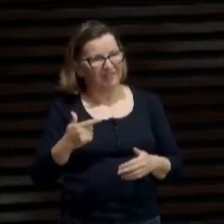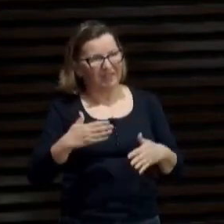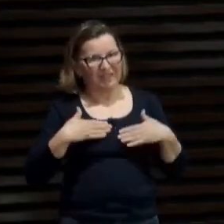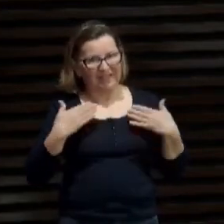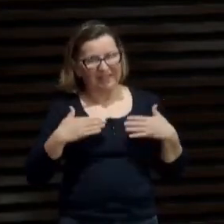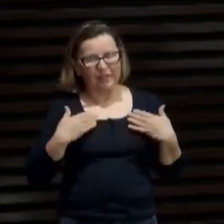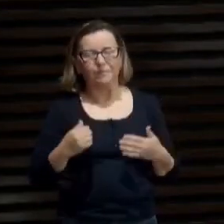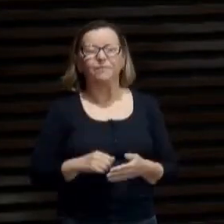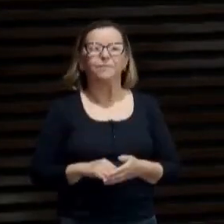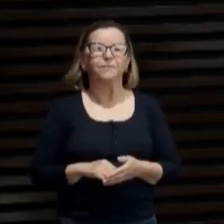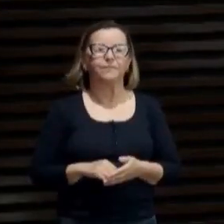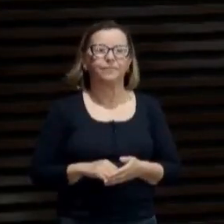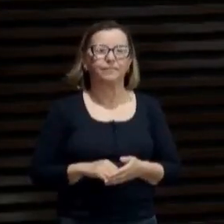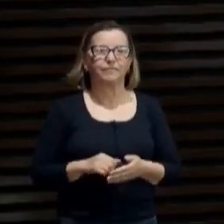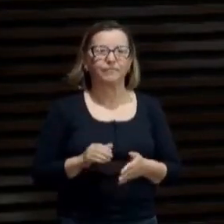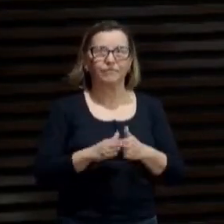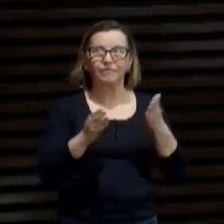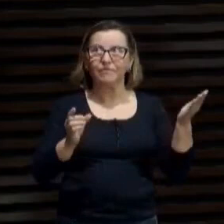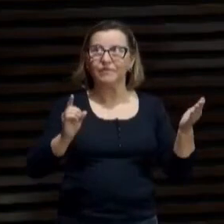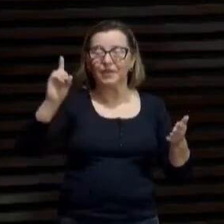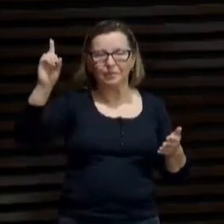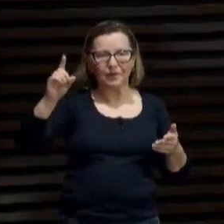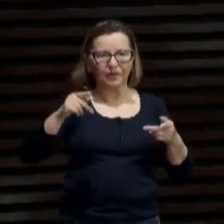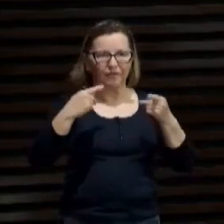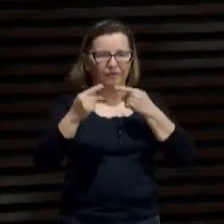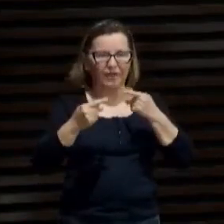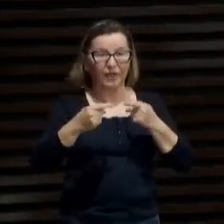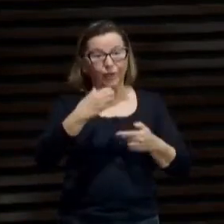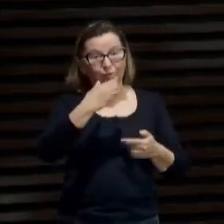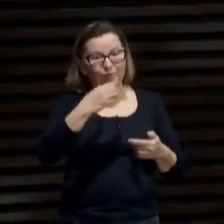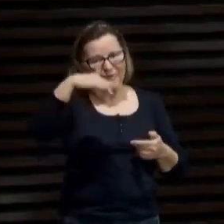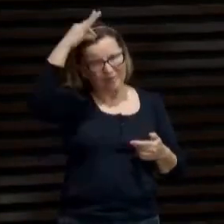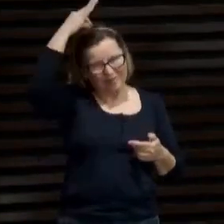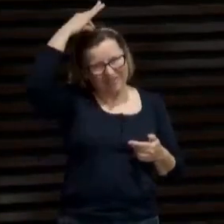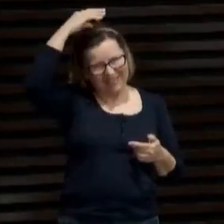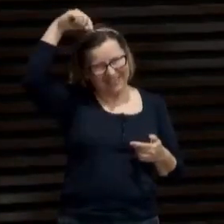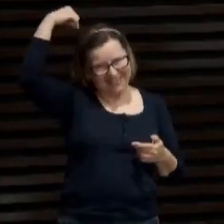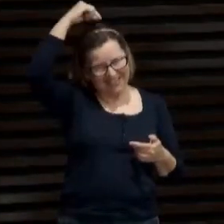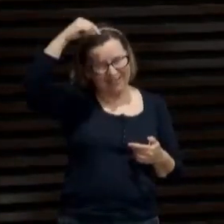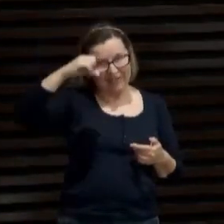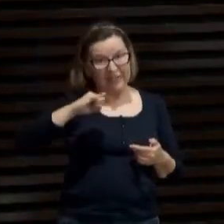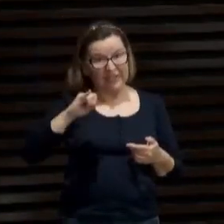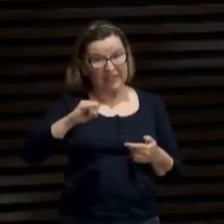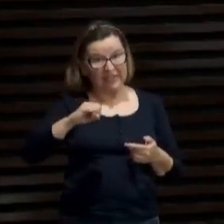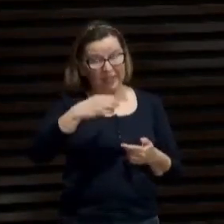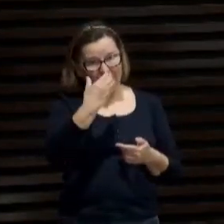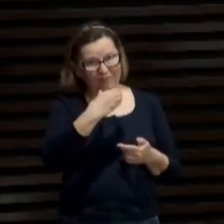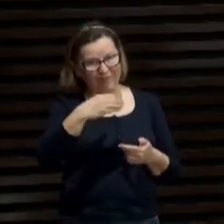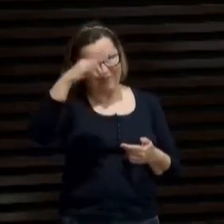A alegria, meus amados, a Bíblia diz que é um fruto do Espírito. E portanto, se ela é um fruto do